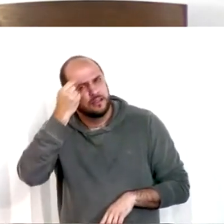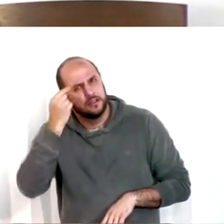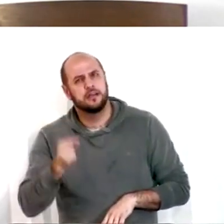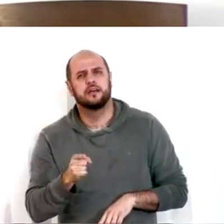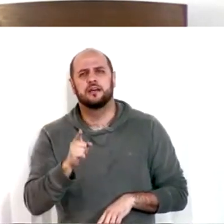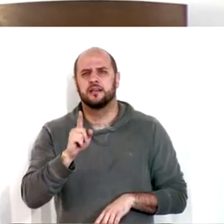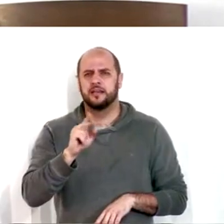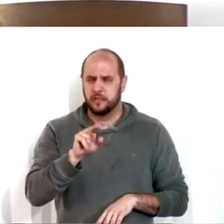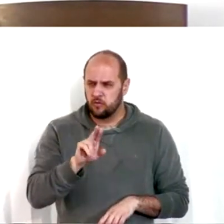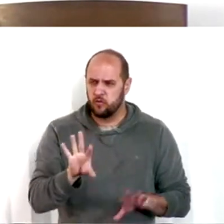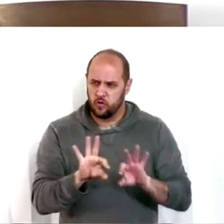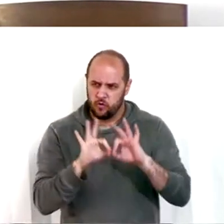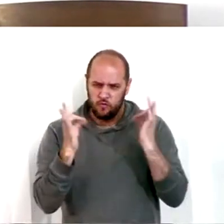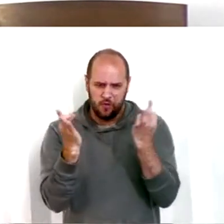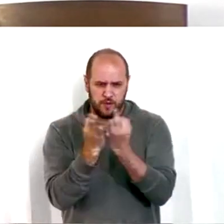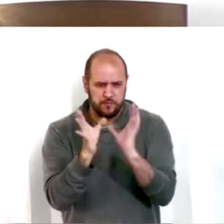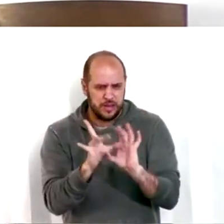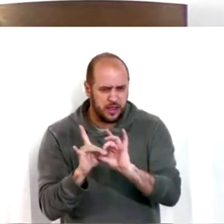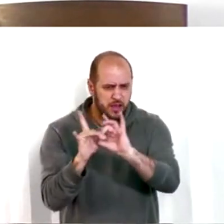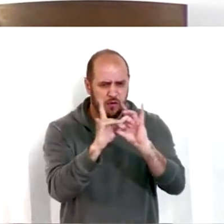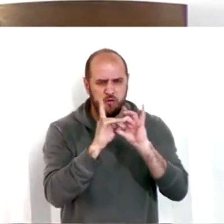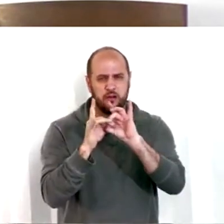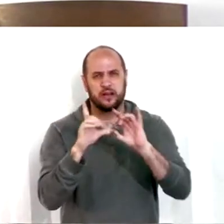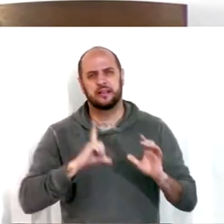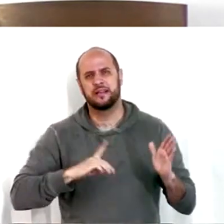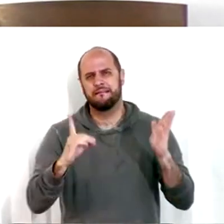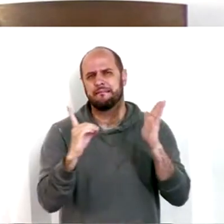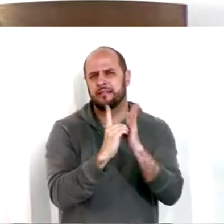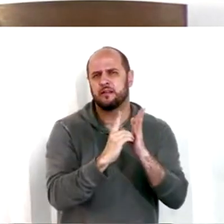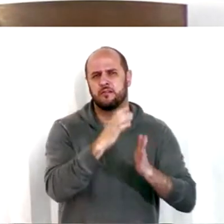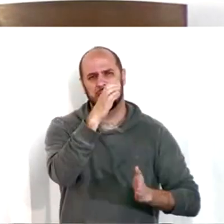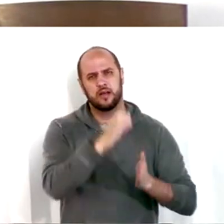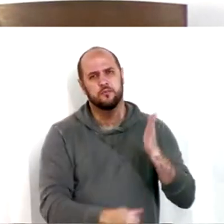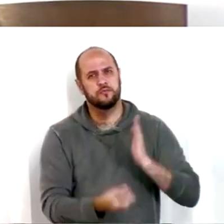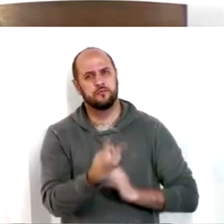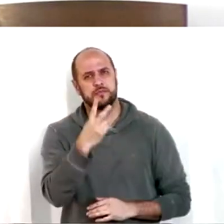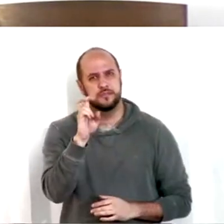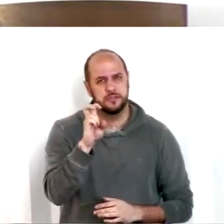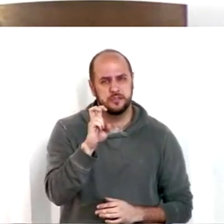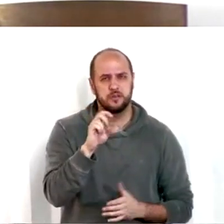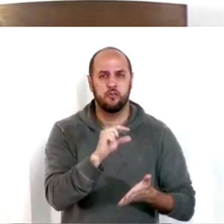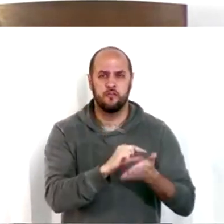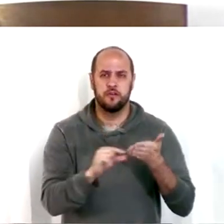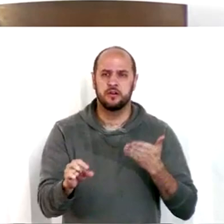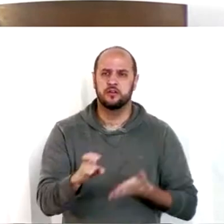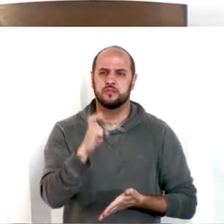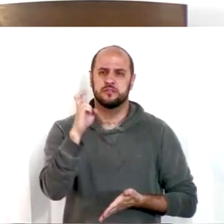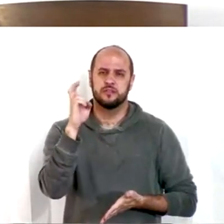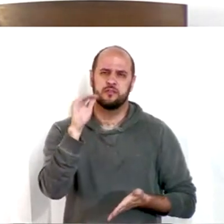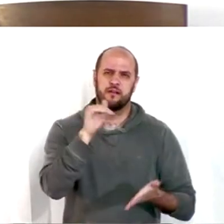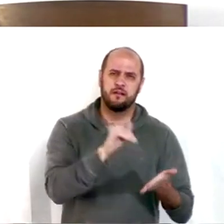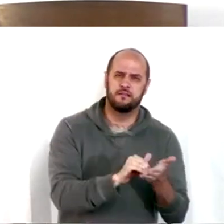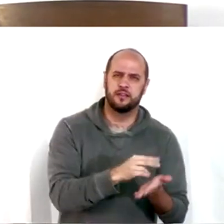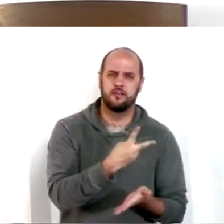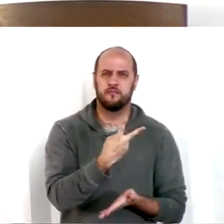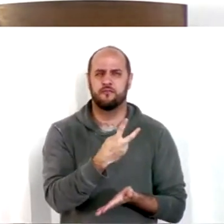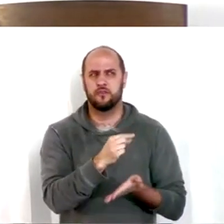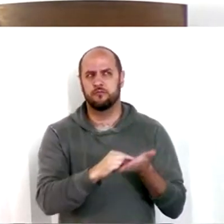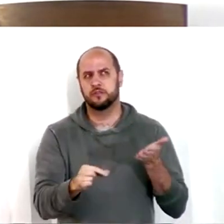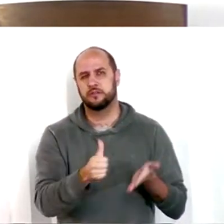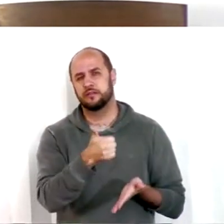de unidade familiar encontrado em Deuteronômio, capítulo 25, dos versículos 5 ao versículo